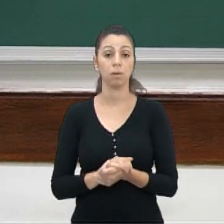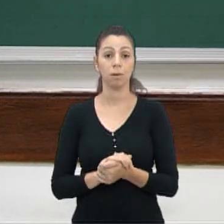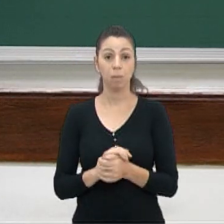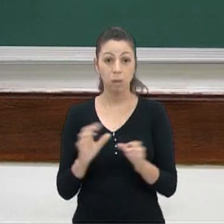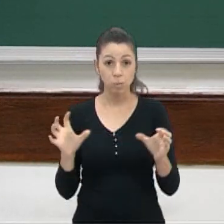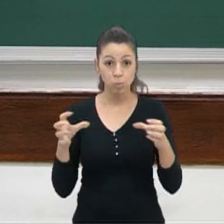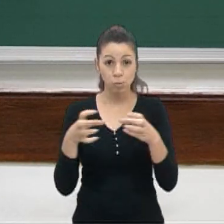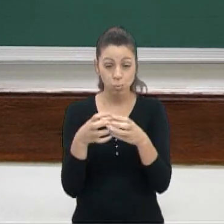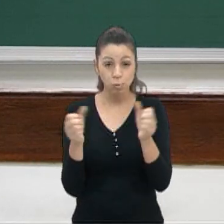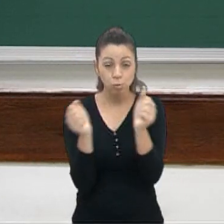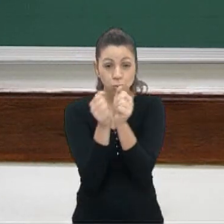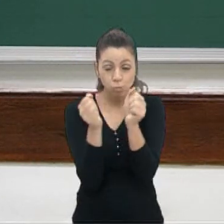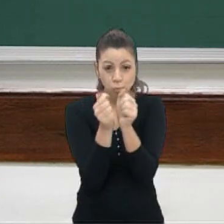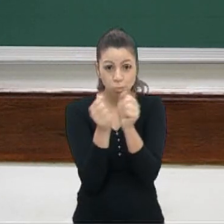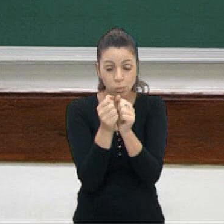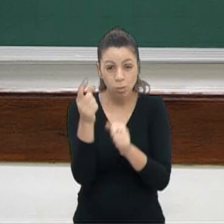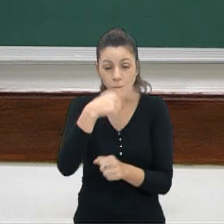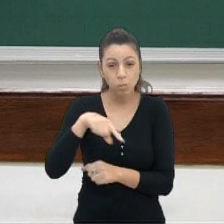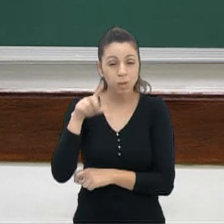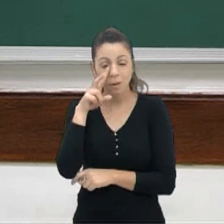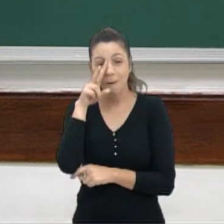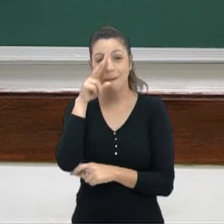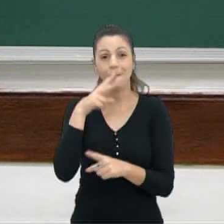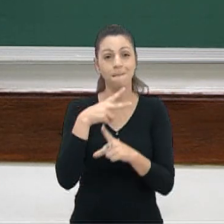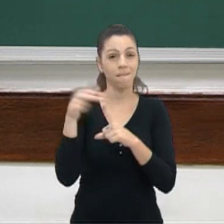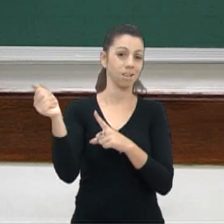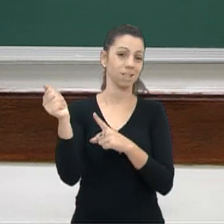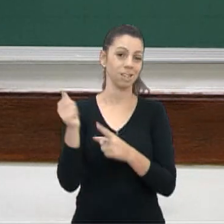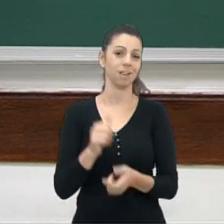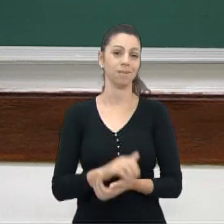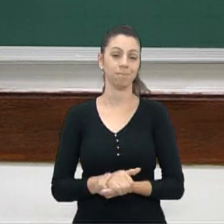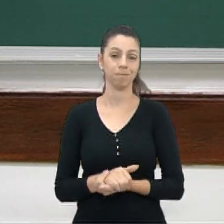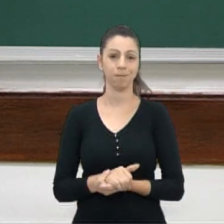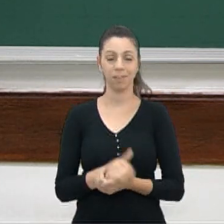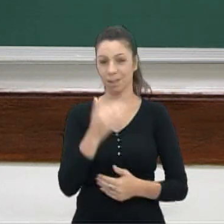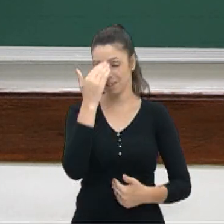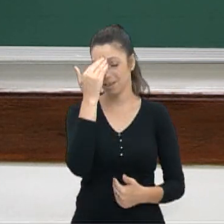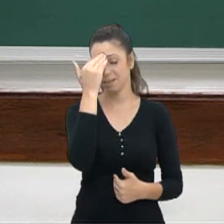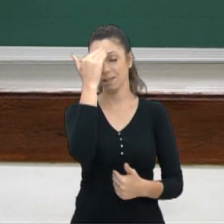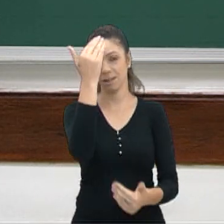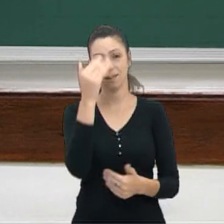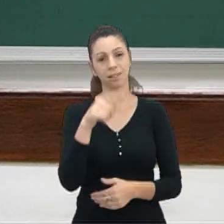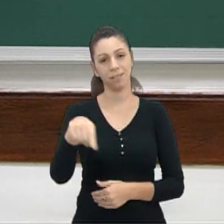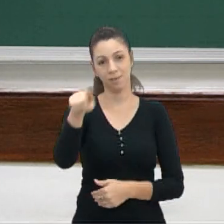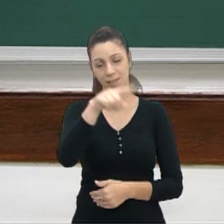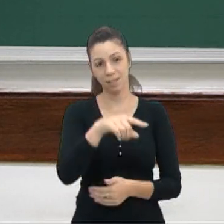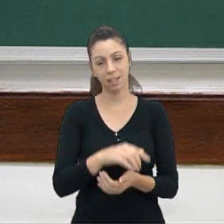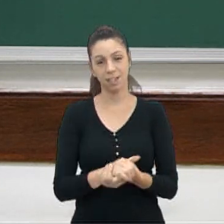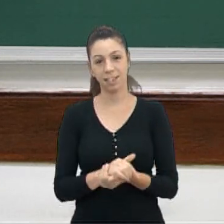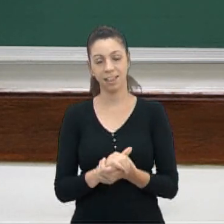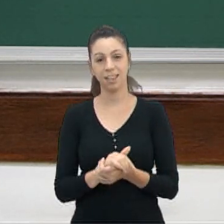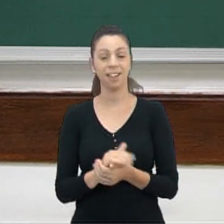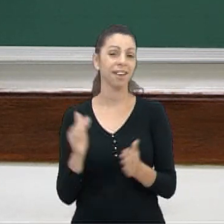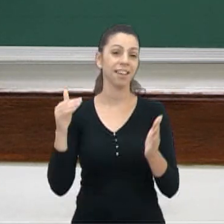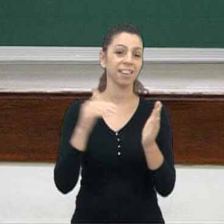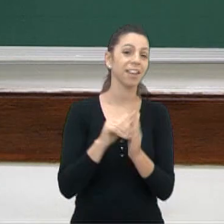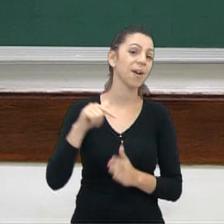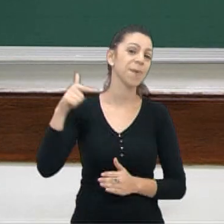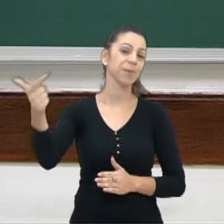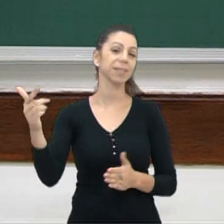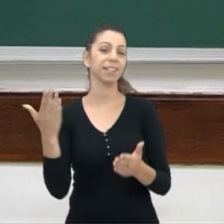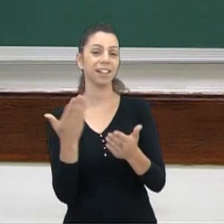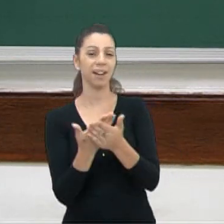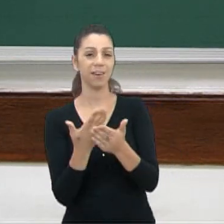vencer isso. Então, quero deixar meu agradecimento e até a próxima!